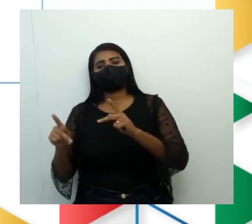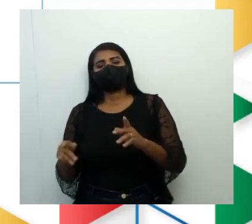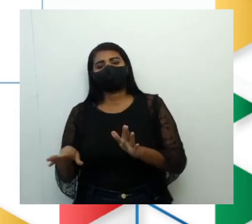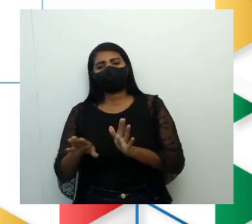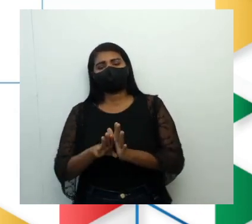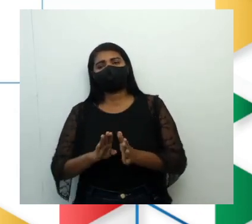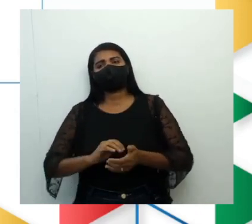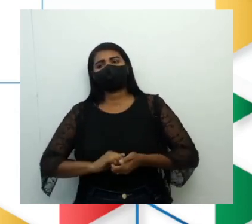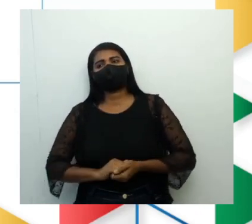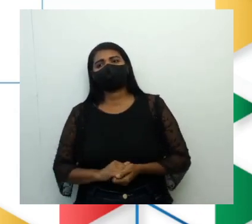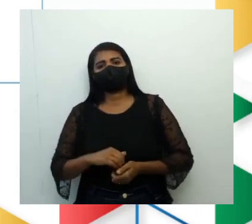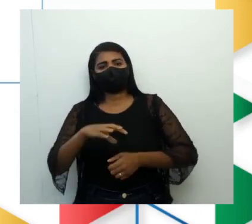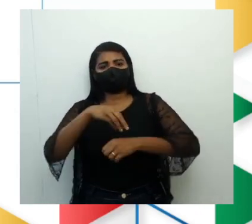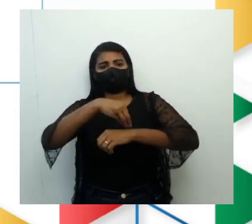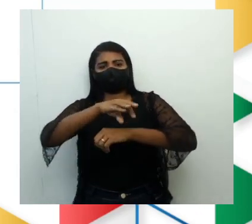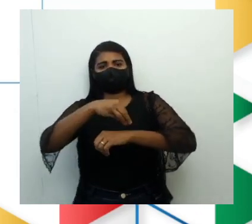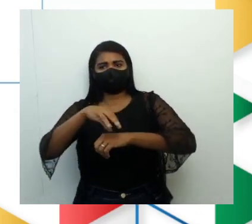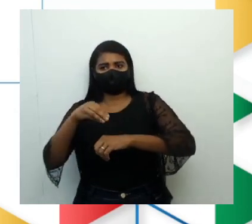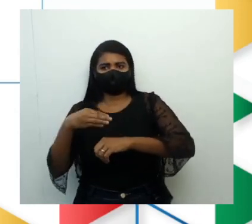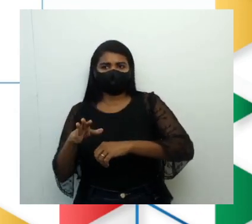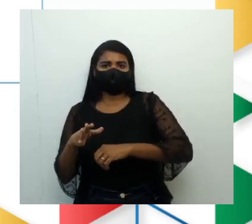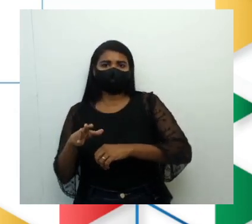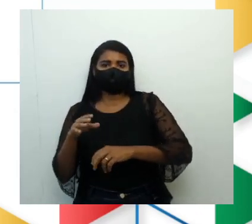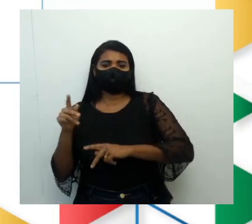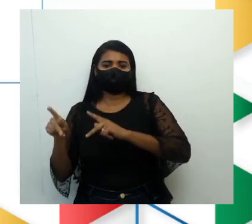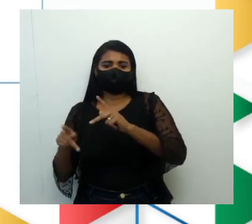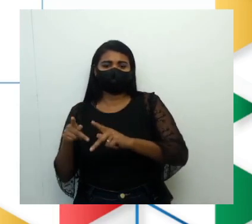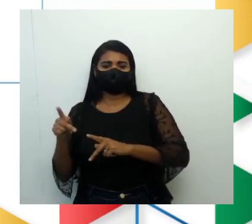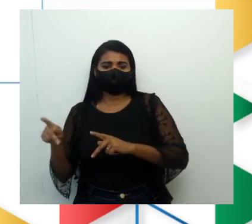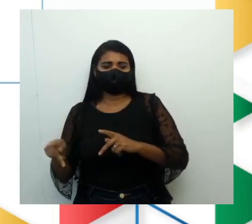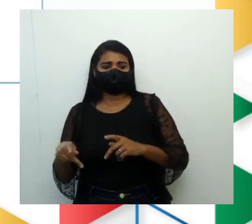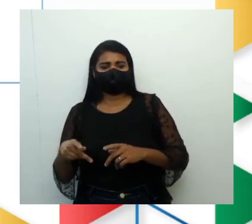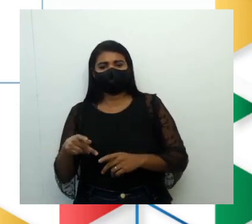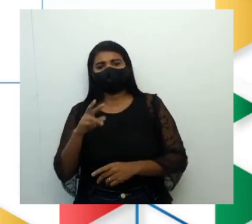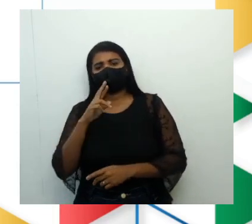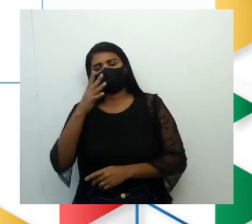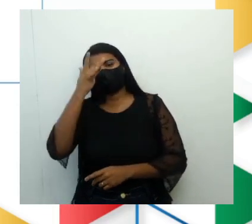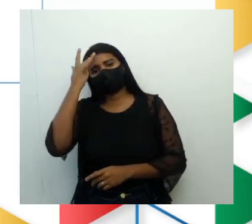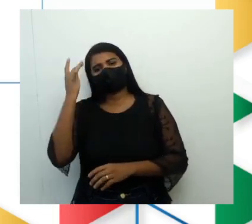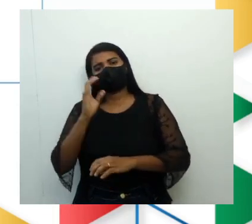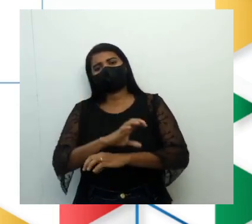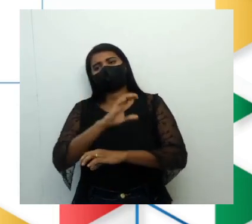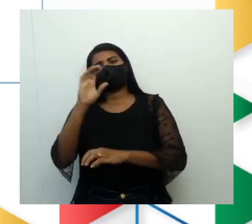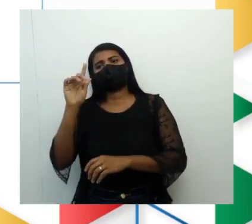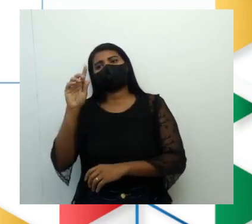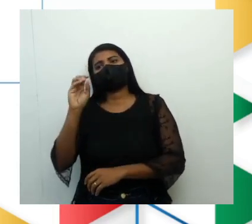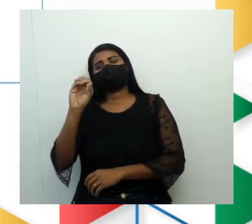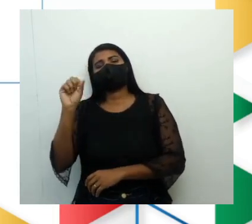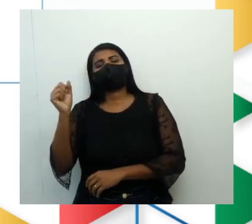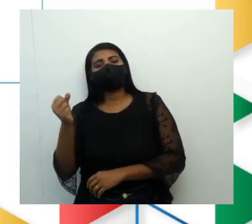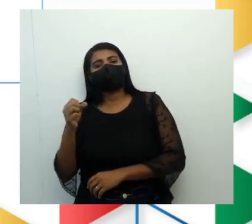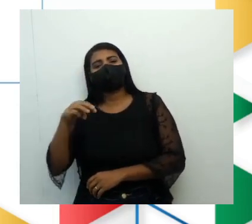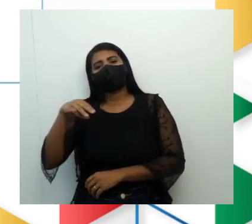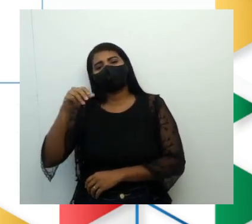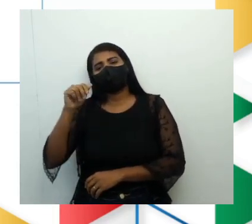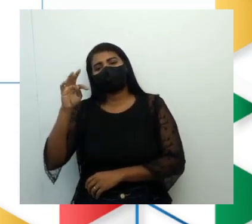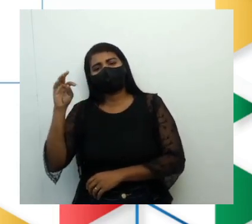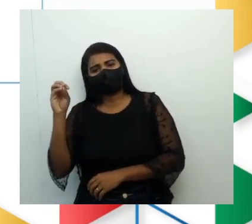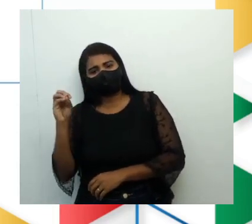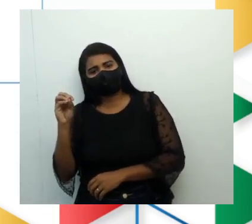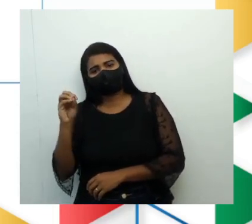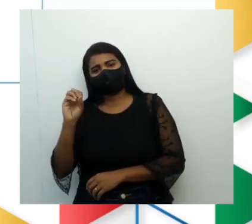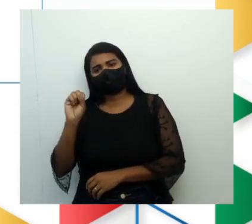né? Expandiu os territórios através de povoamentos de áreas que correspondem a atuais estados de Goiás, Mato Grosso e Mato Grosso do